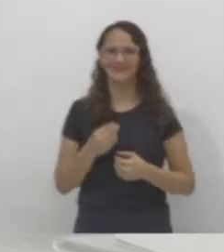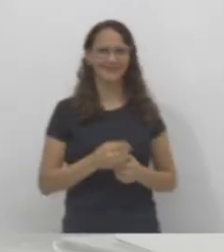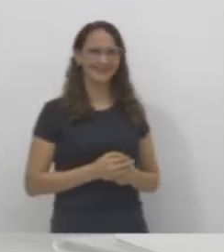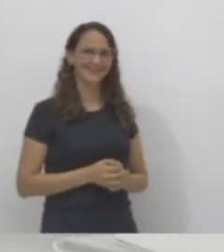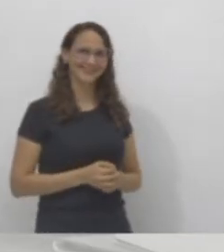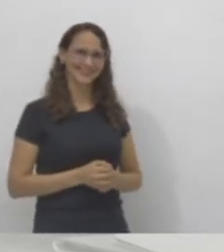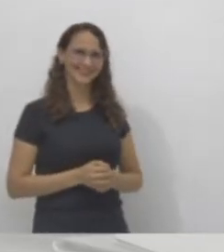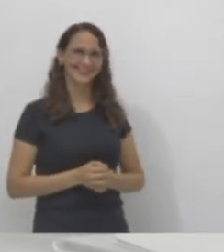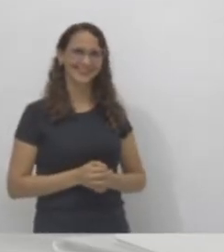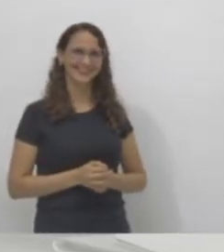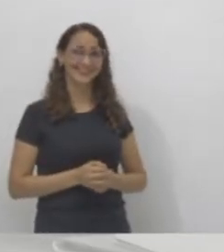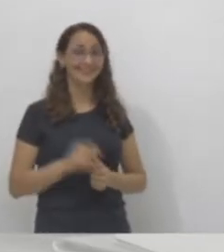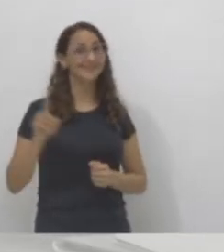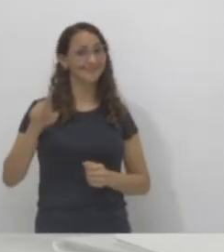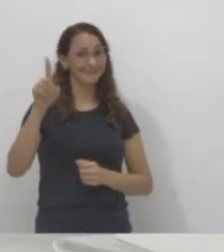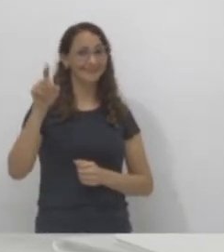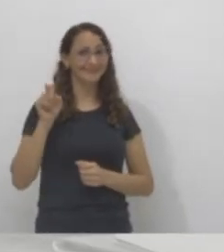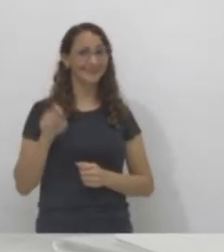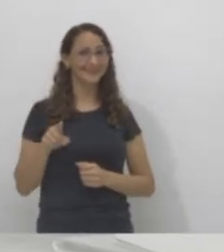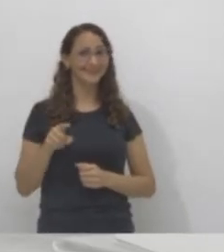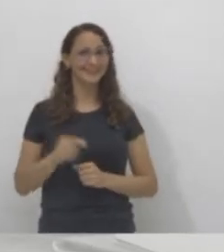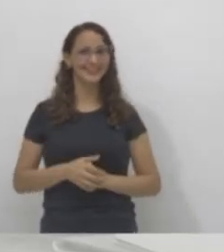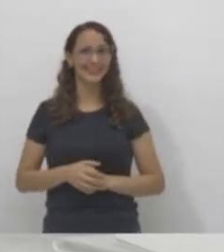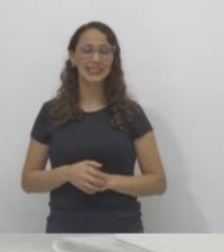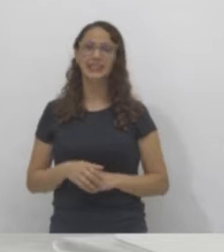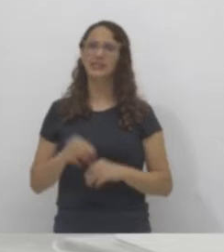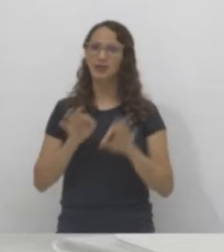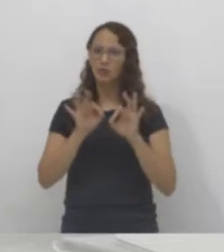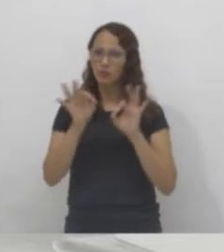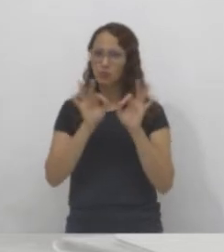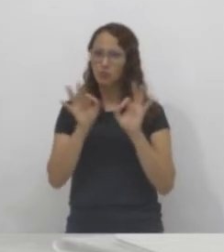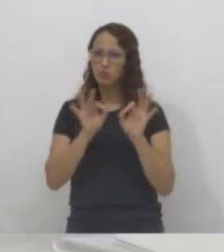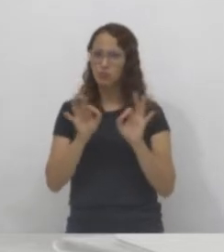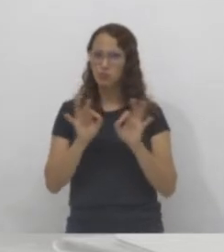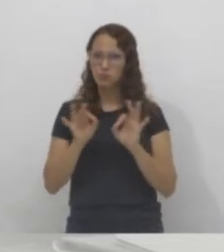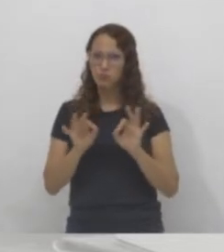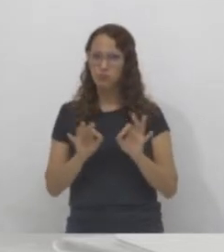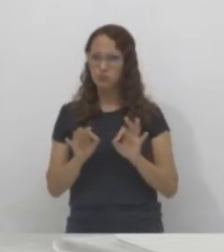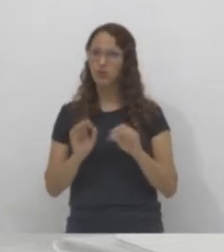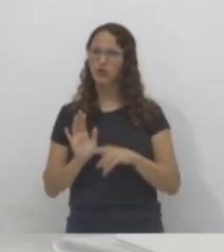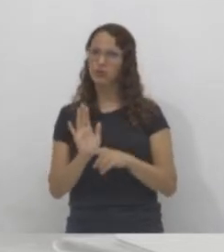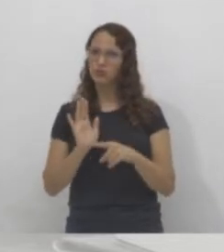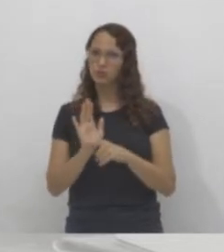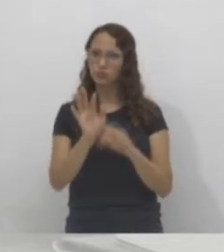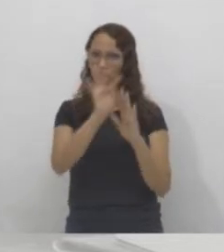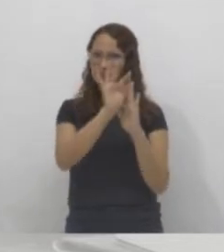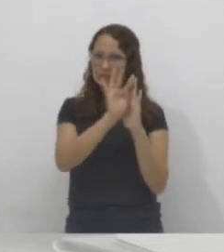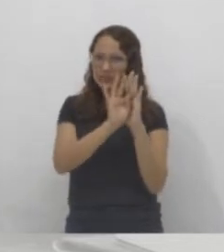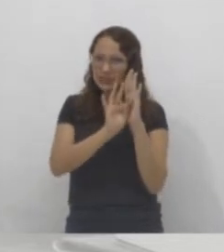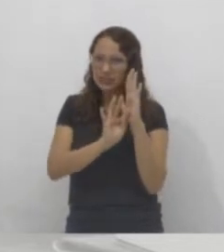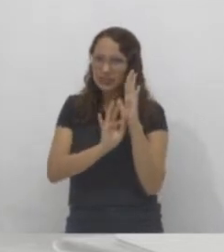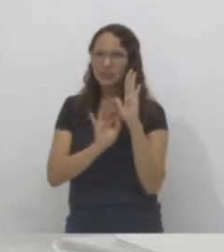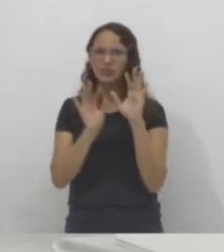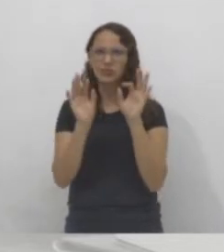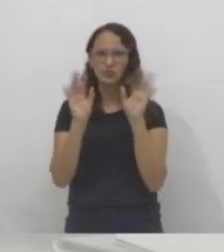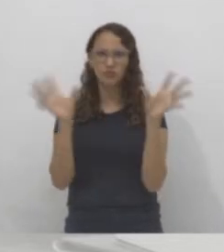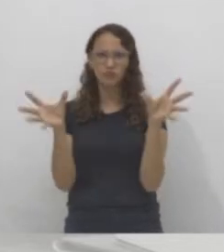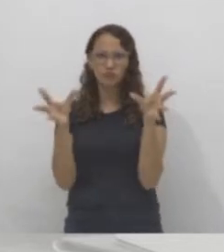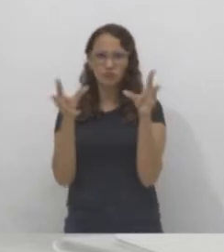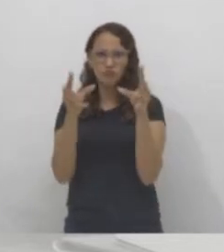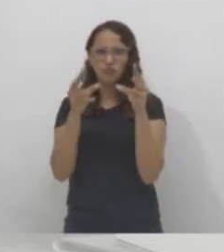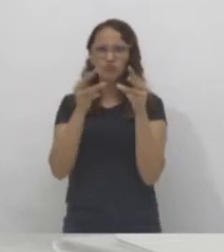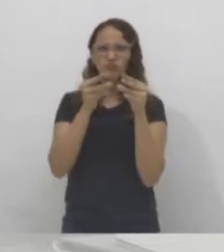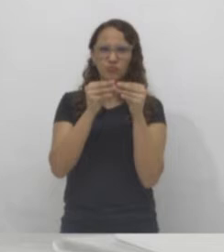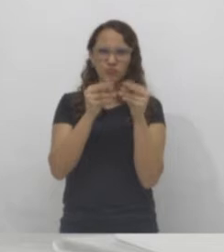Então, você vai vendo que os sinais de pontuação, eles vão construindo como é que eu posso dizer, o clima da